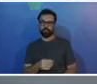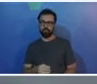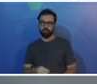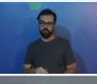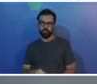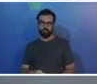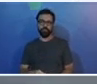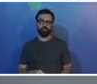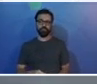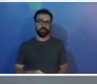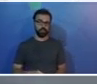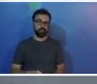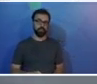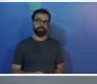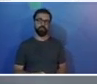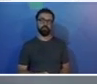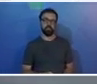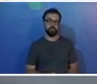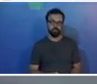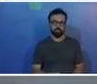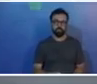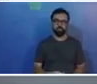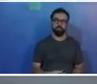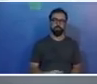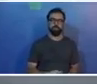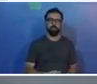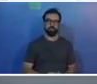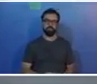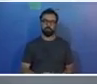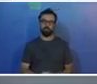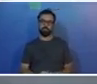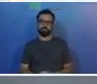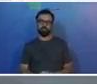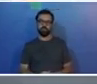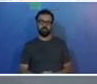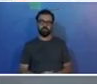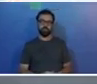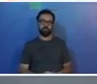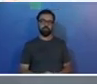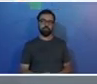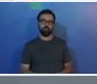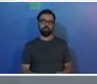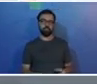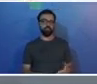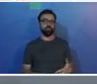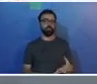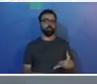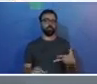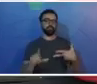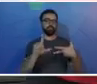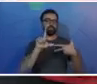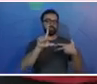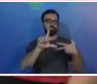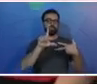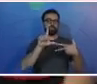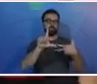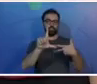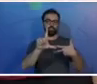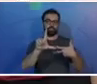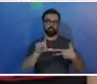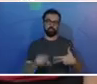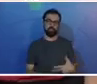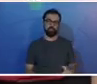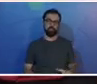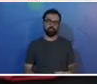Ávila passa o cargo para Paula Lemos. E o Poder Legislativo? Legislativo